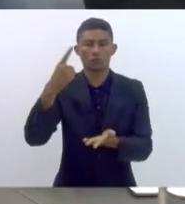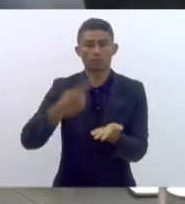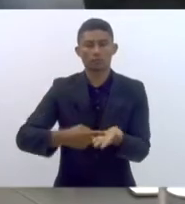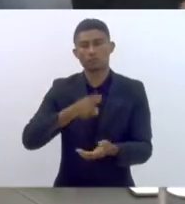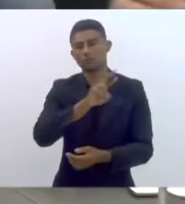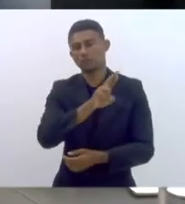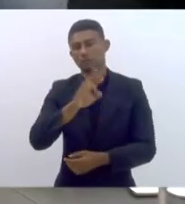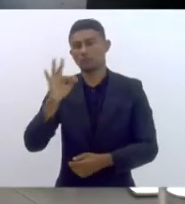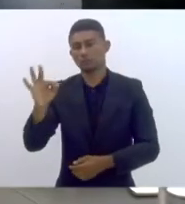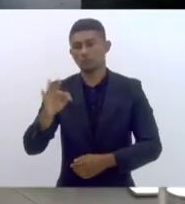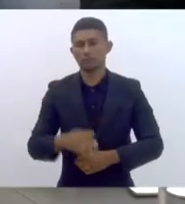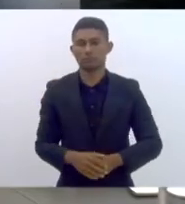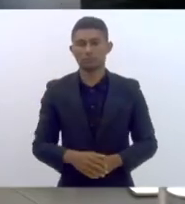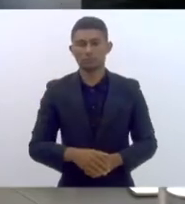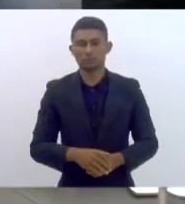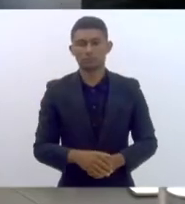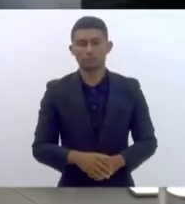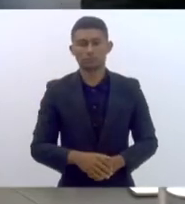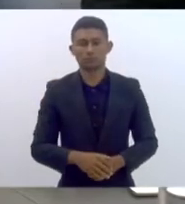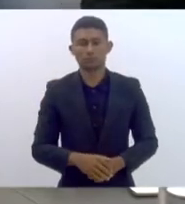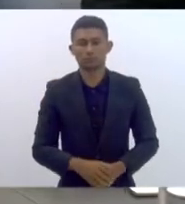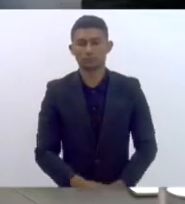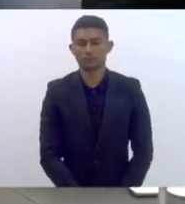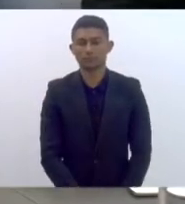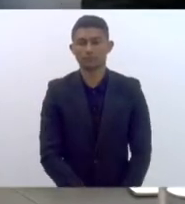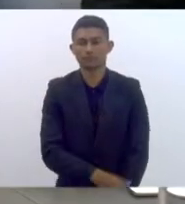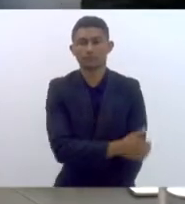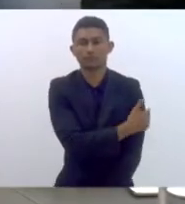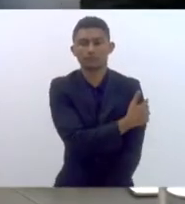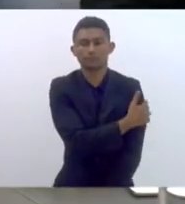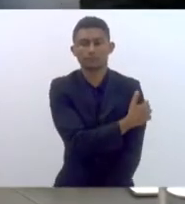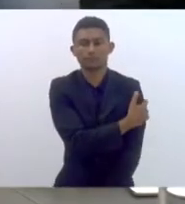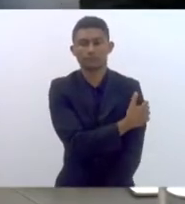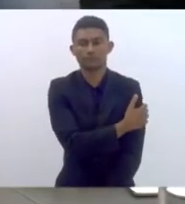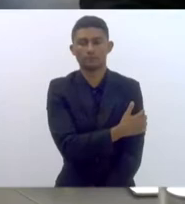não entra só na 4.96, já entra todas as dívidas.